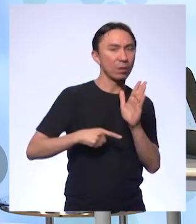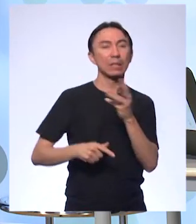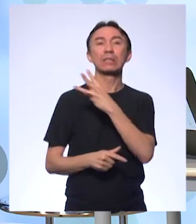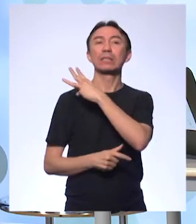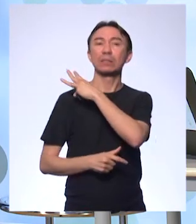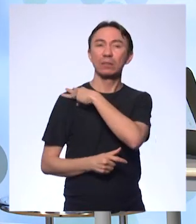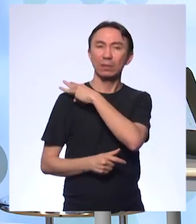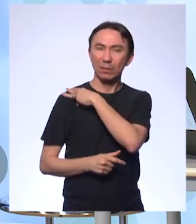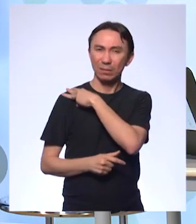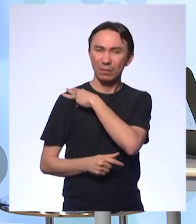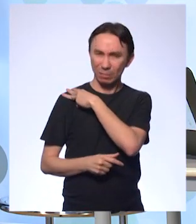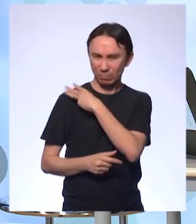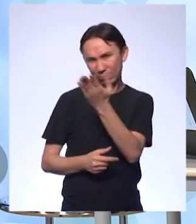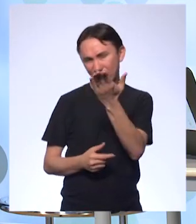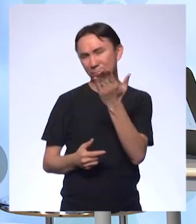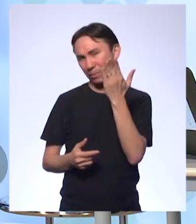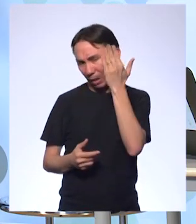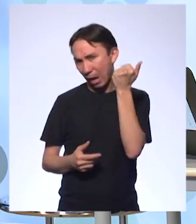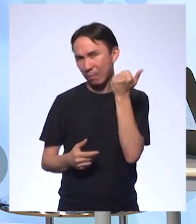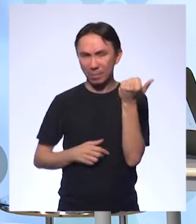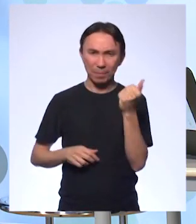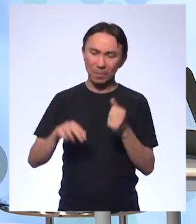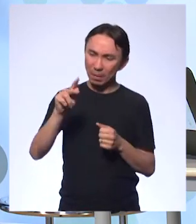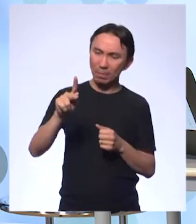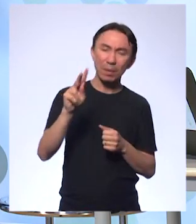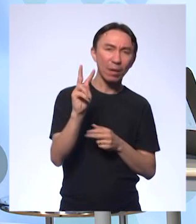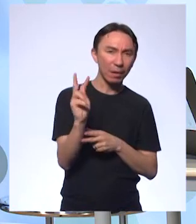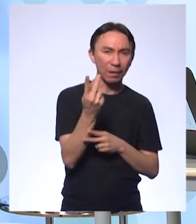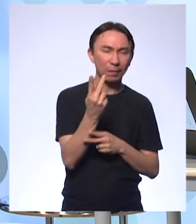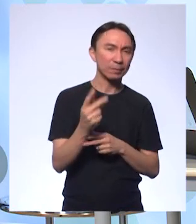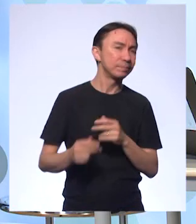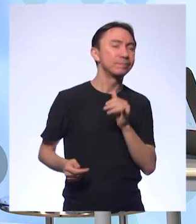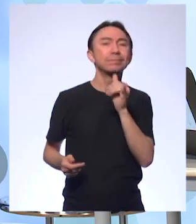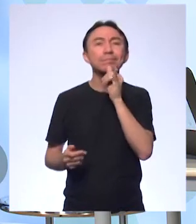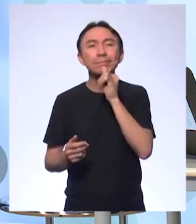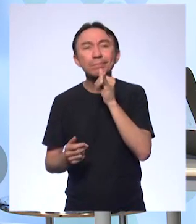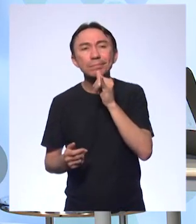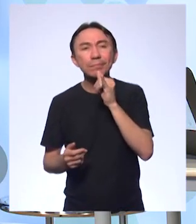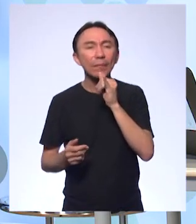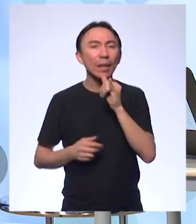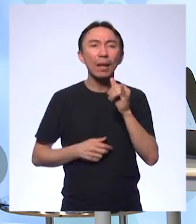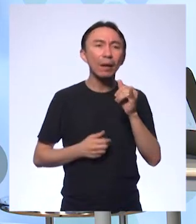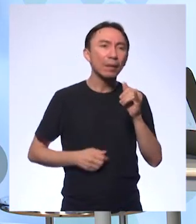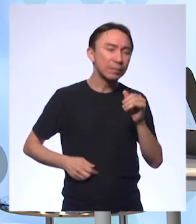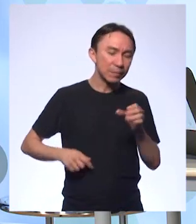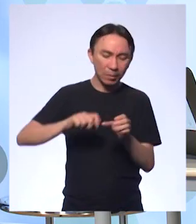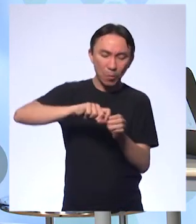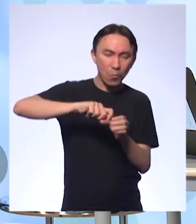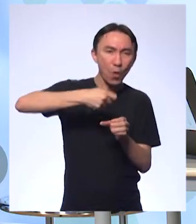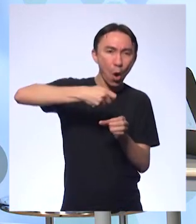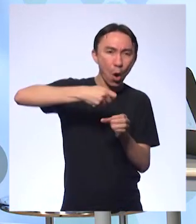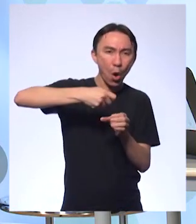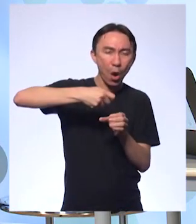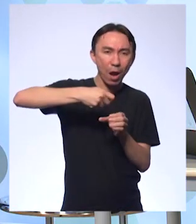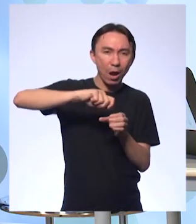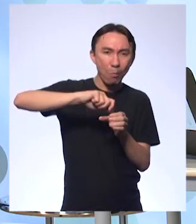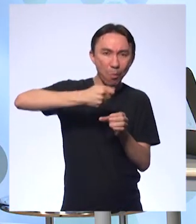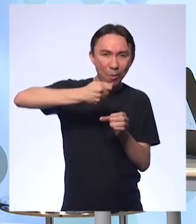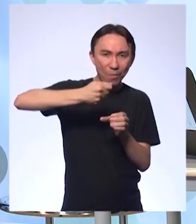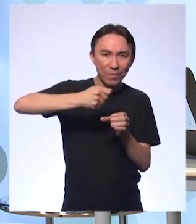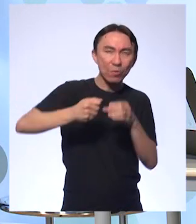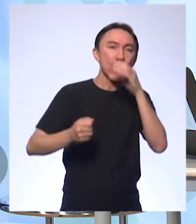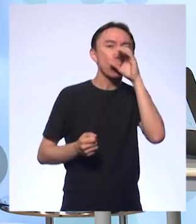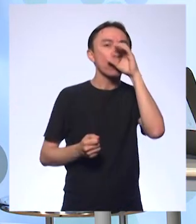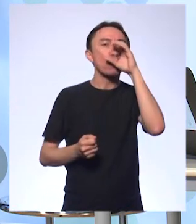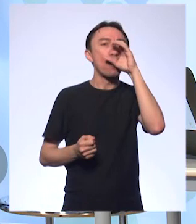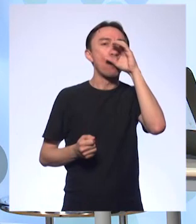falar de que é um pH, por exemplo, um refrigerante, né? Já ouviu falar que é aquele refrigerante escurinho, que ele é hiperácido,